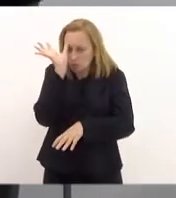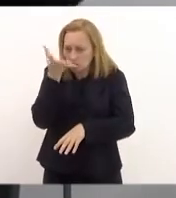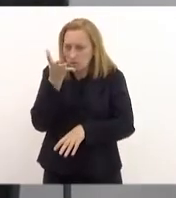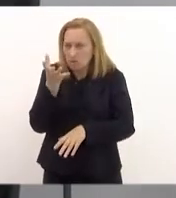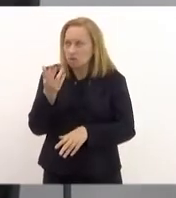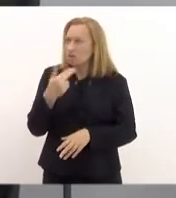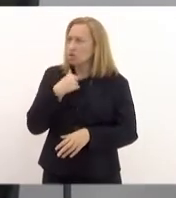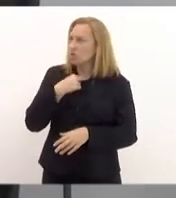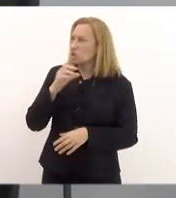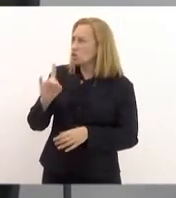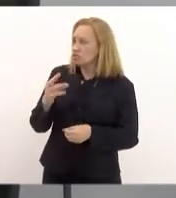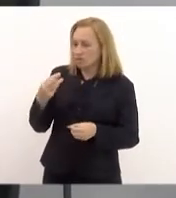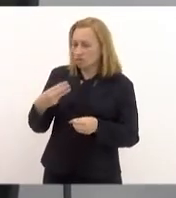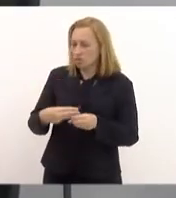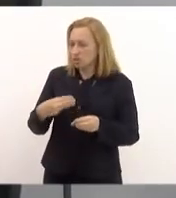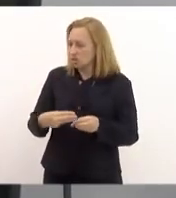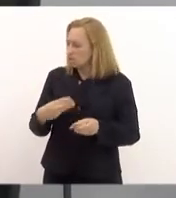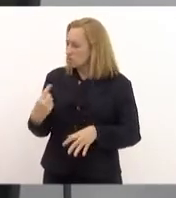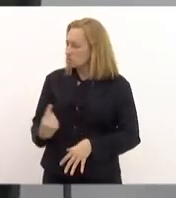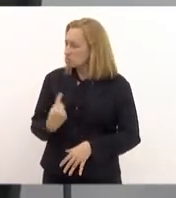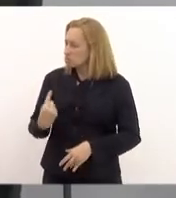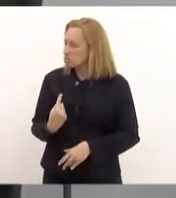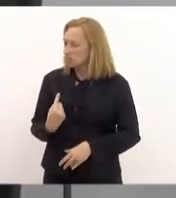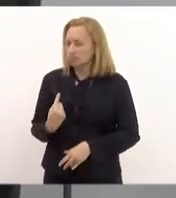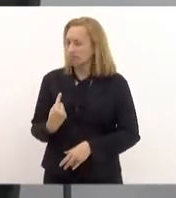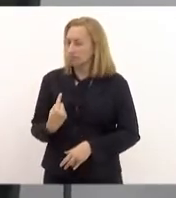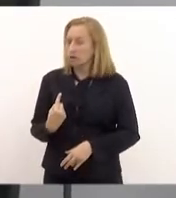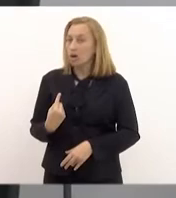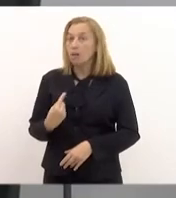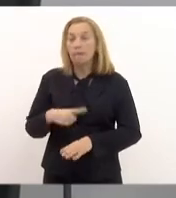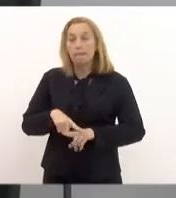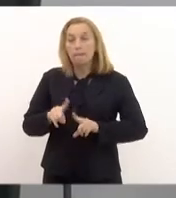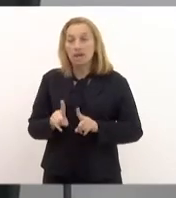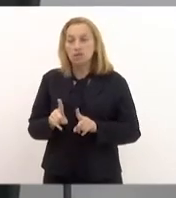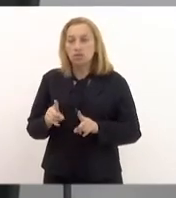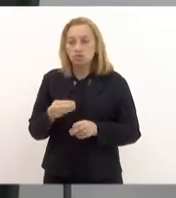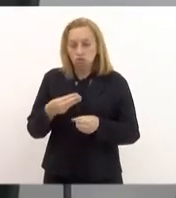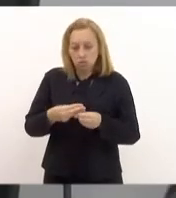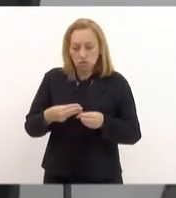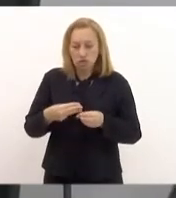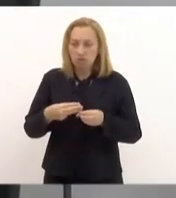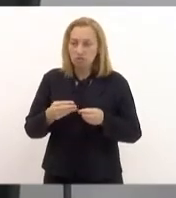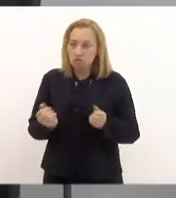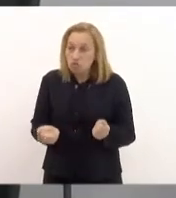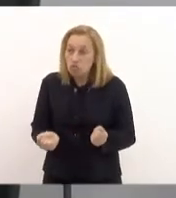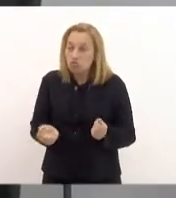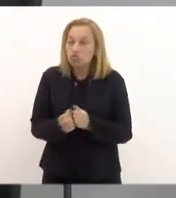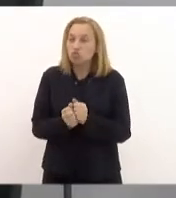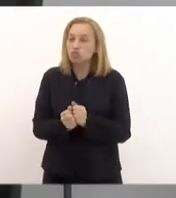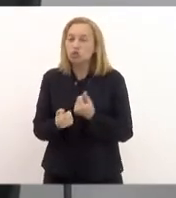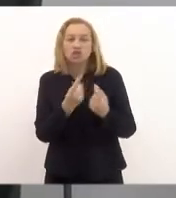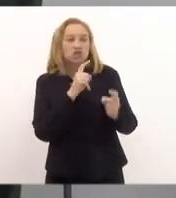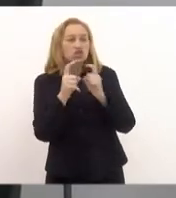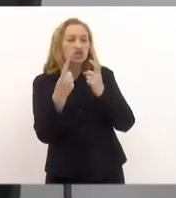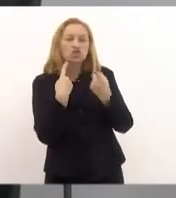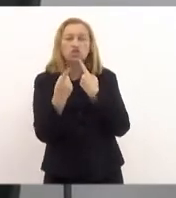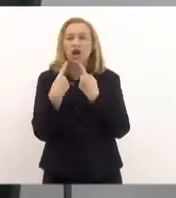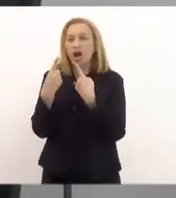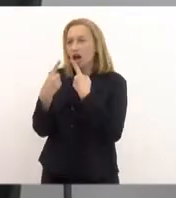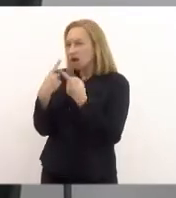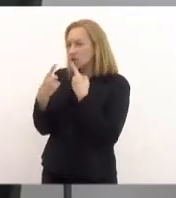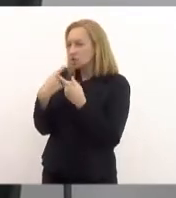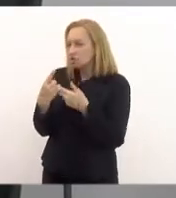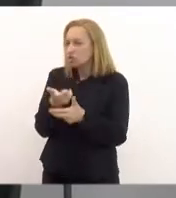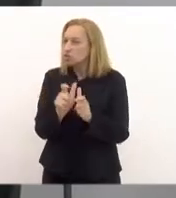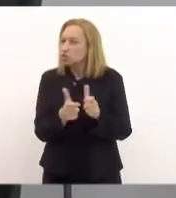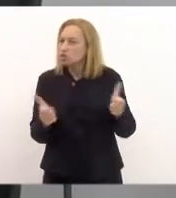federação de municípios isolados, né? Mas municípios que se coordenam, quer dizer, se ordenam juntamente, em diálogo, enfim. Aliás, um dos grandes